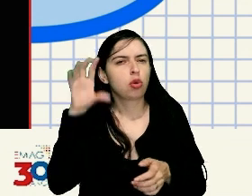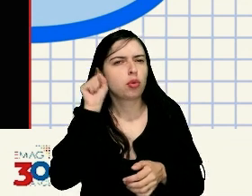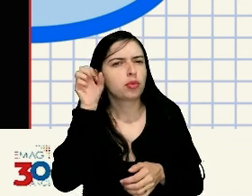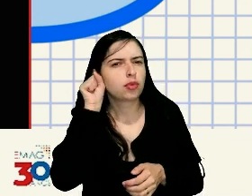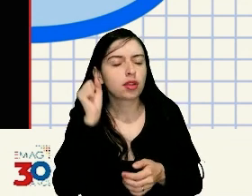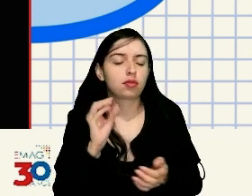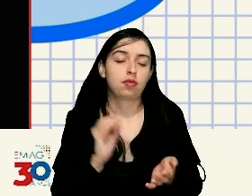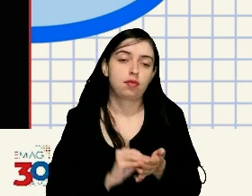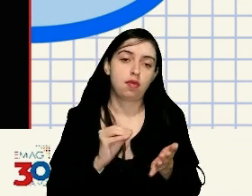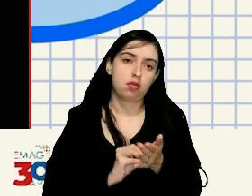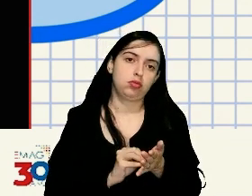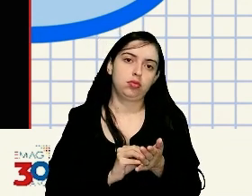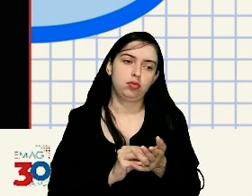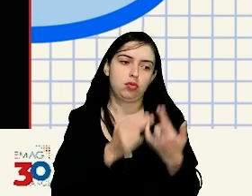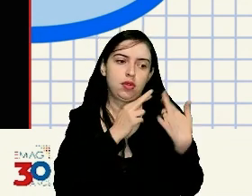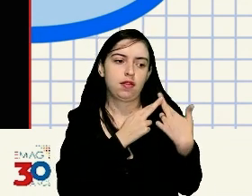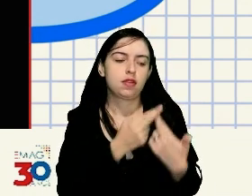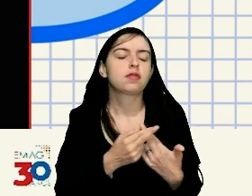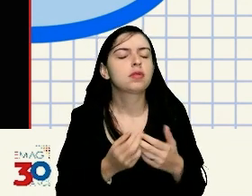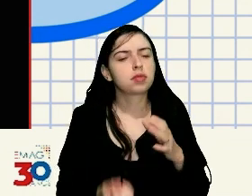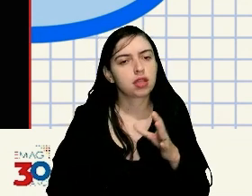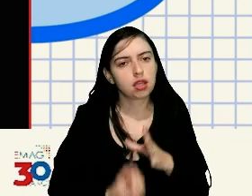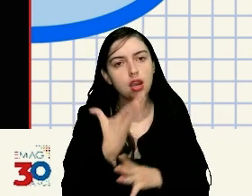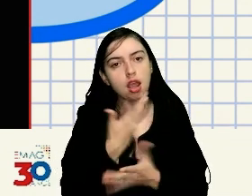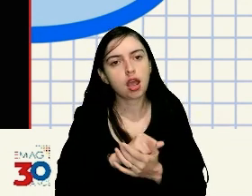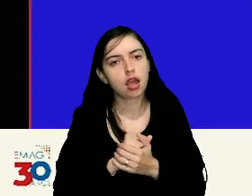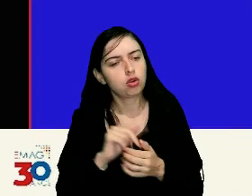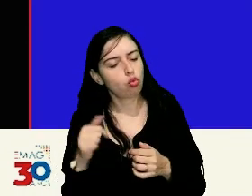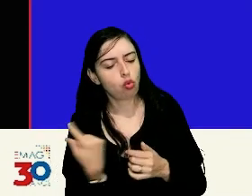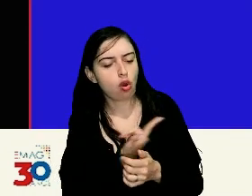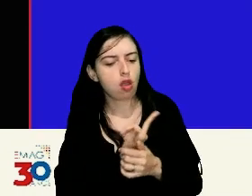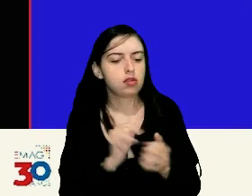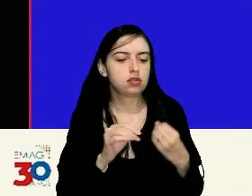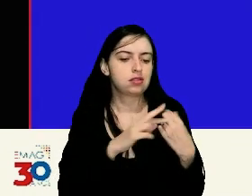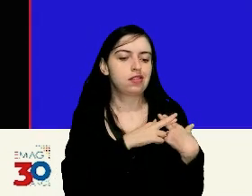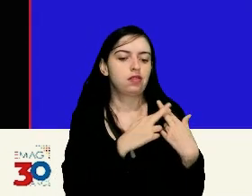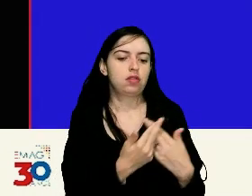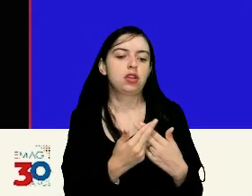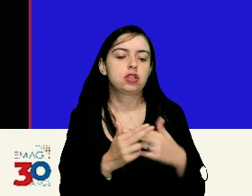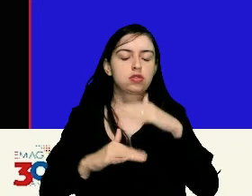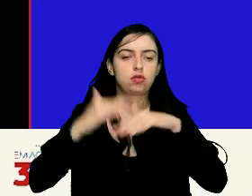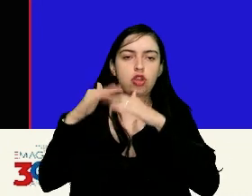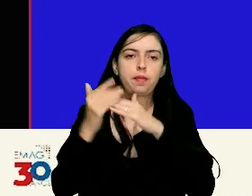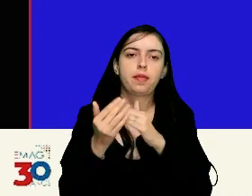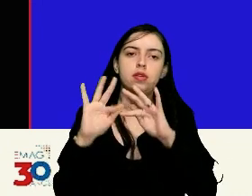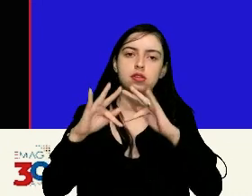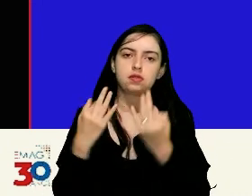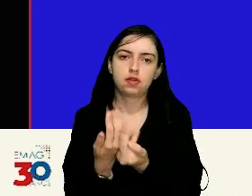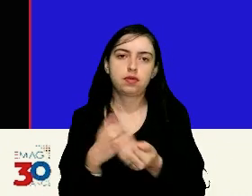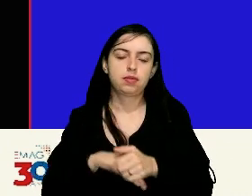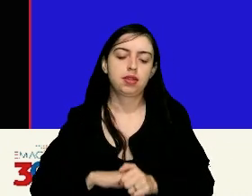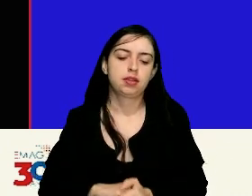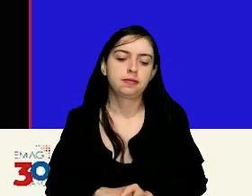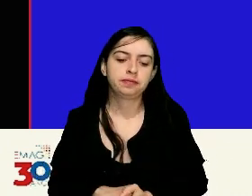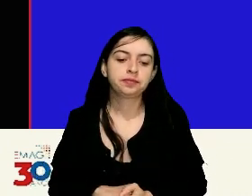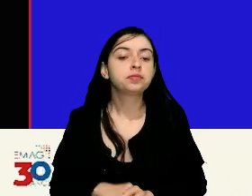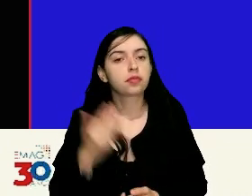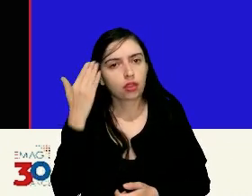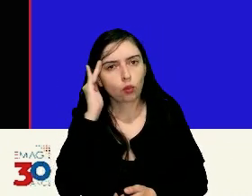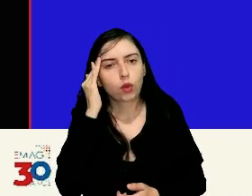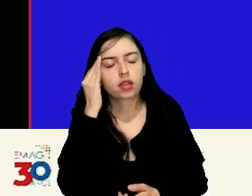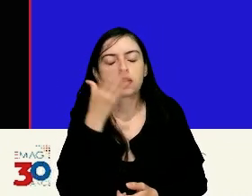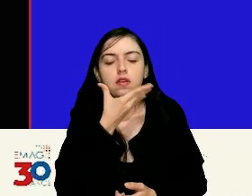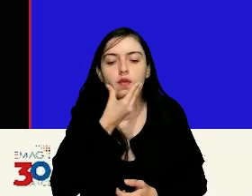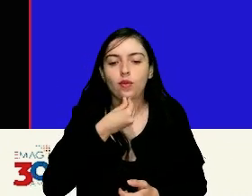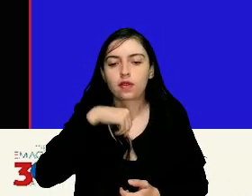gente, vamos criar nós as nossas referências para a próxima geração, sabe? Porque eu realmente acredito que a paternidade é um ato